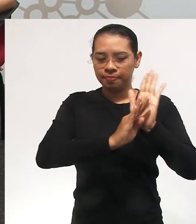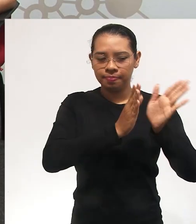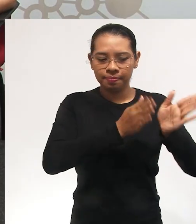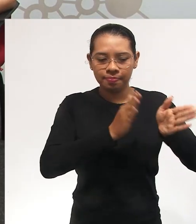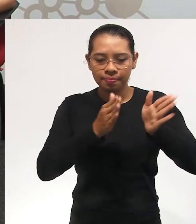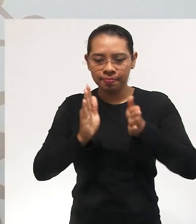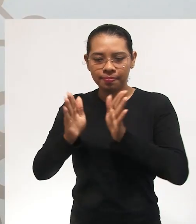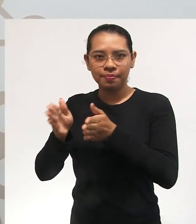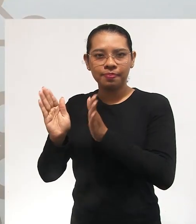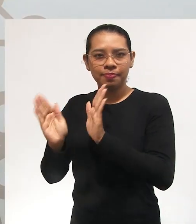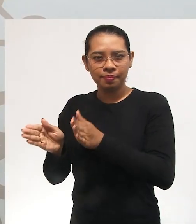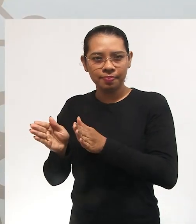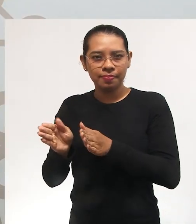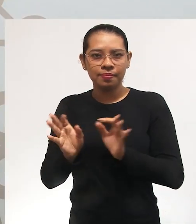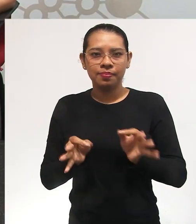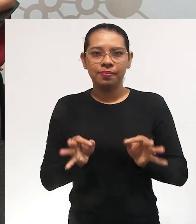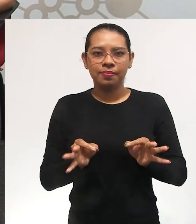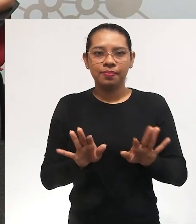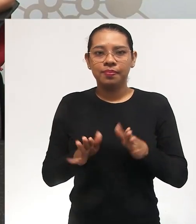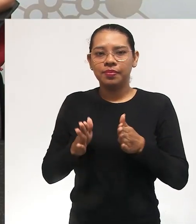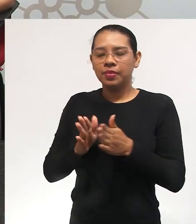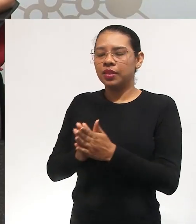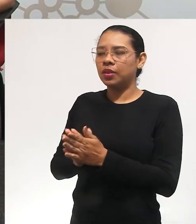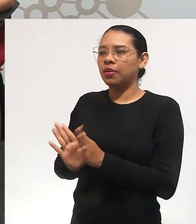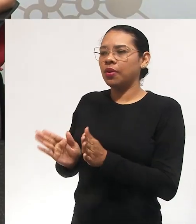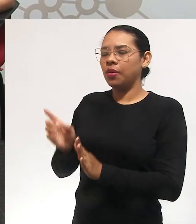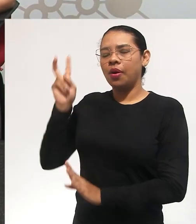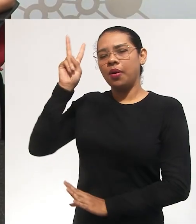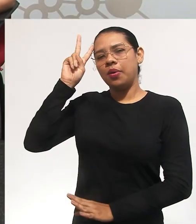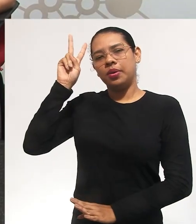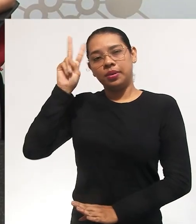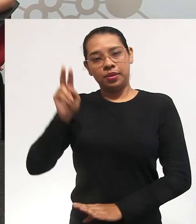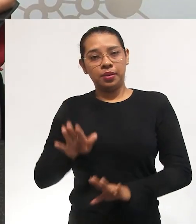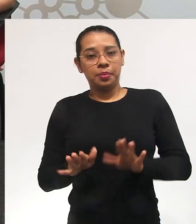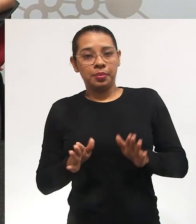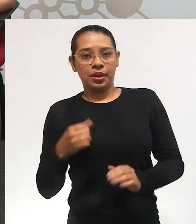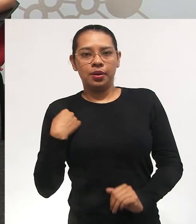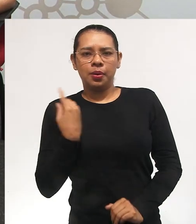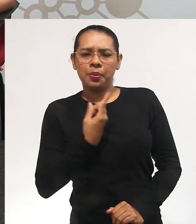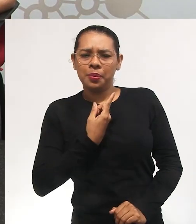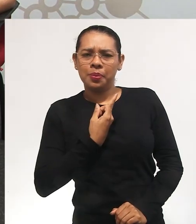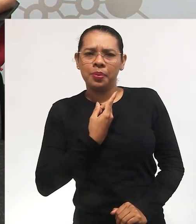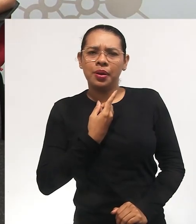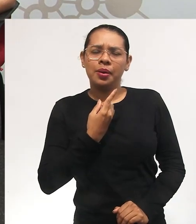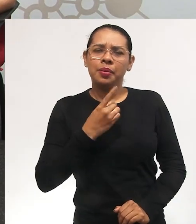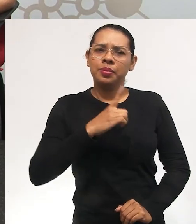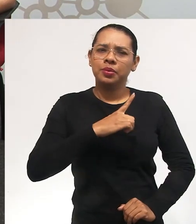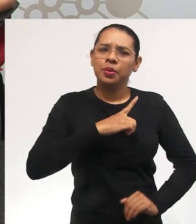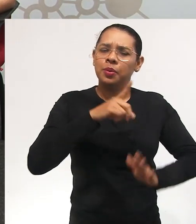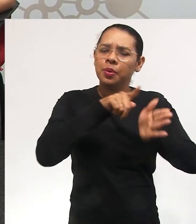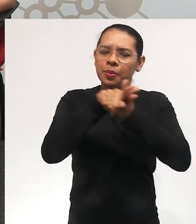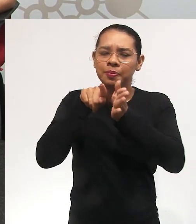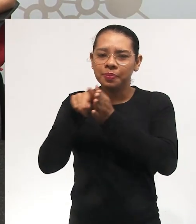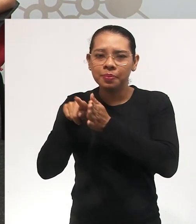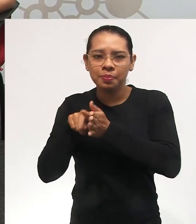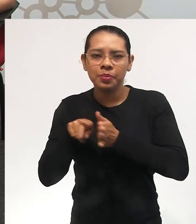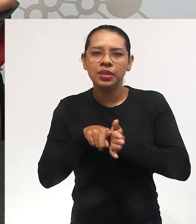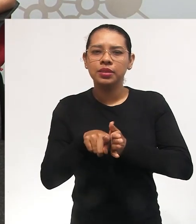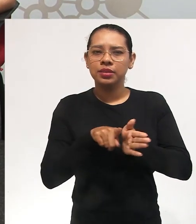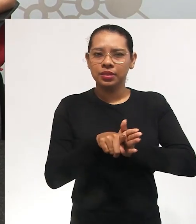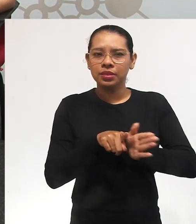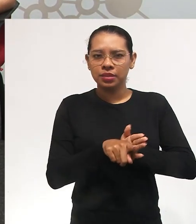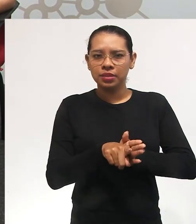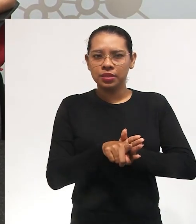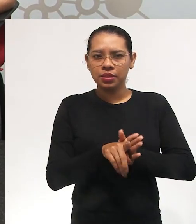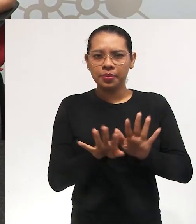né? Eu, inclusive, Francelena, eu lembrei de um fato. Eu vi uma entrevista não, uma pesquisa